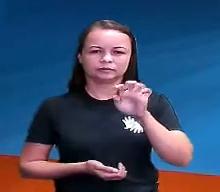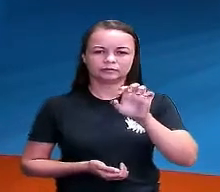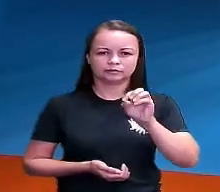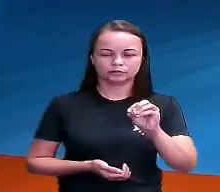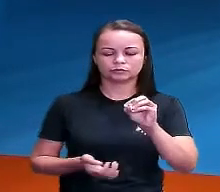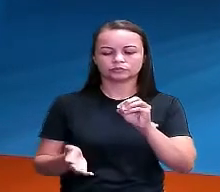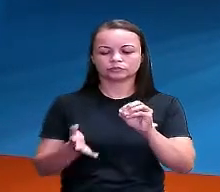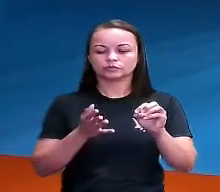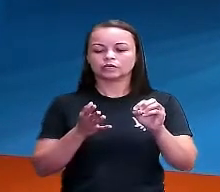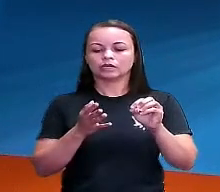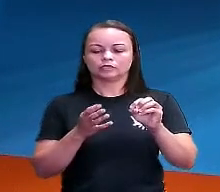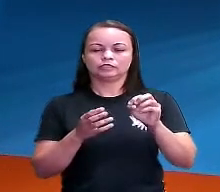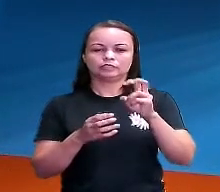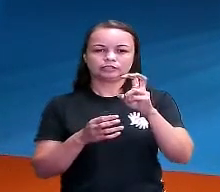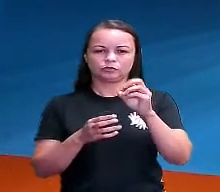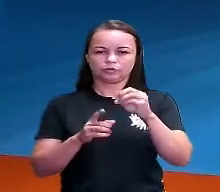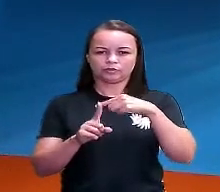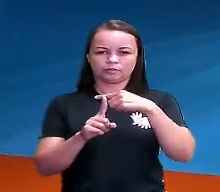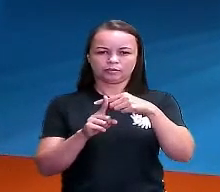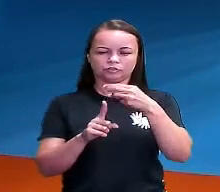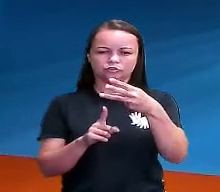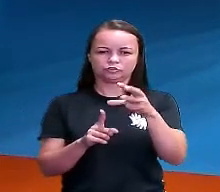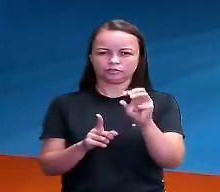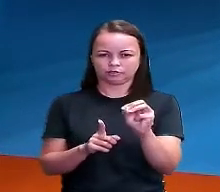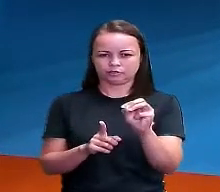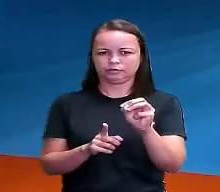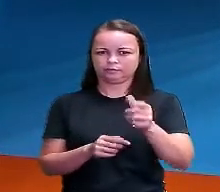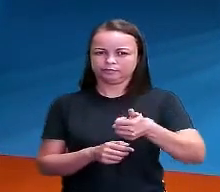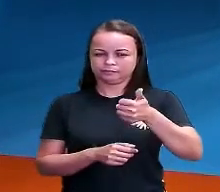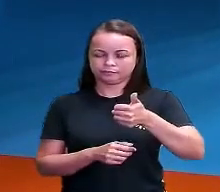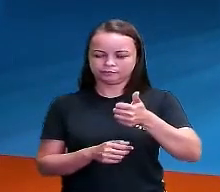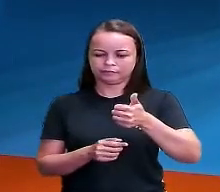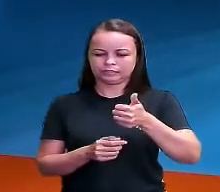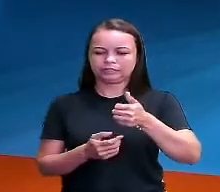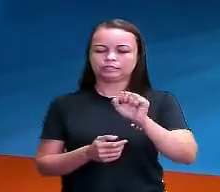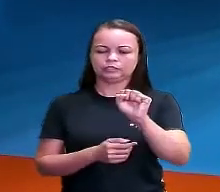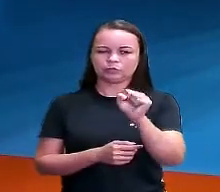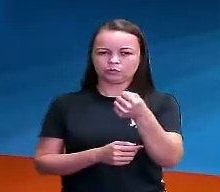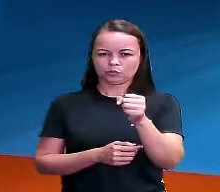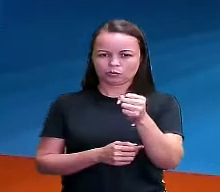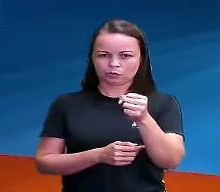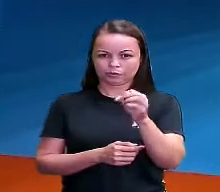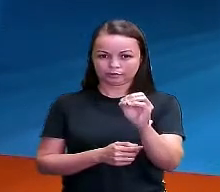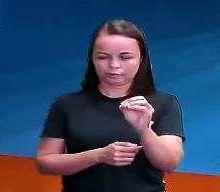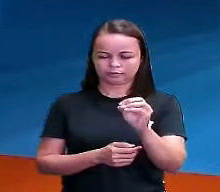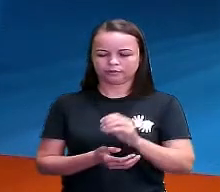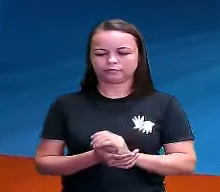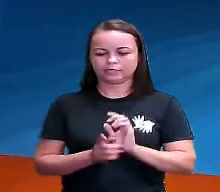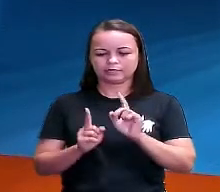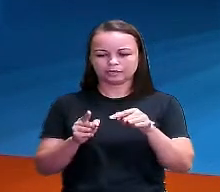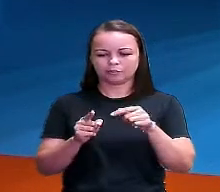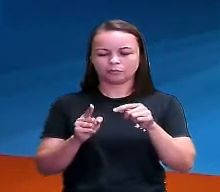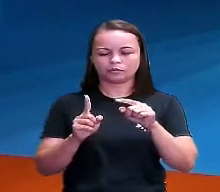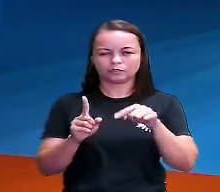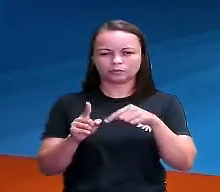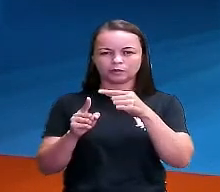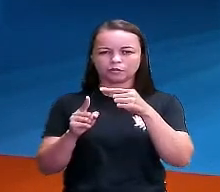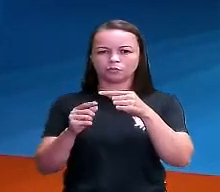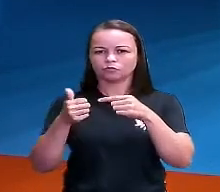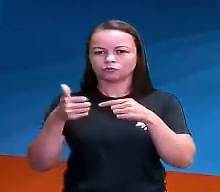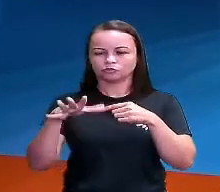calculou 50 mais 30 primeiro, deu 80. Depois ele pegou os 10 aqui,